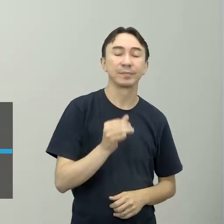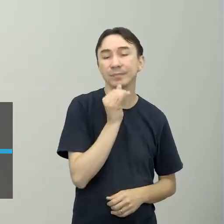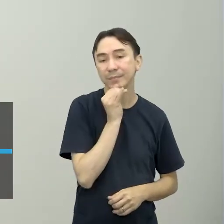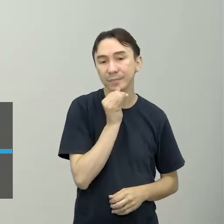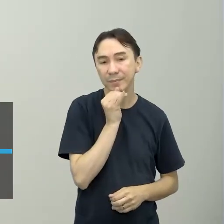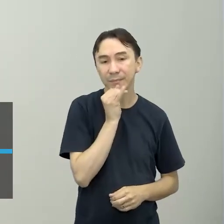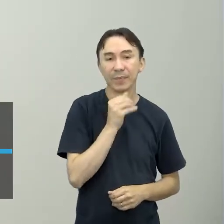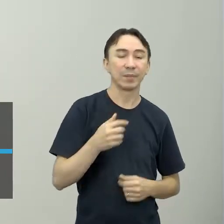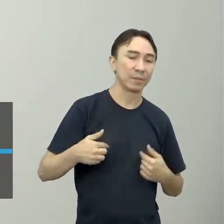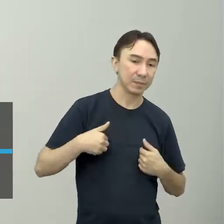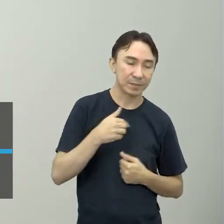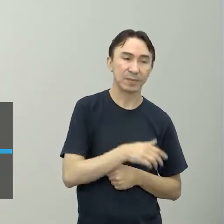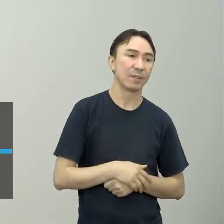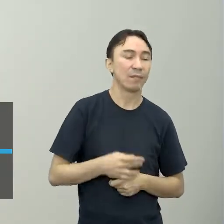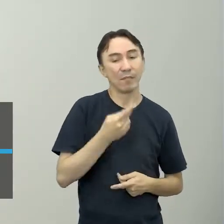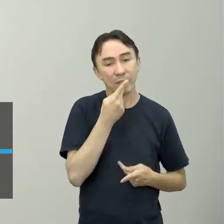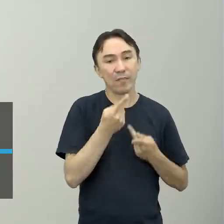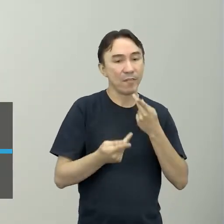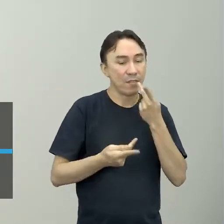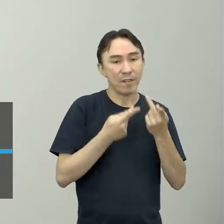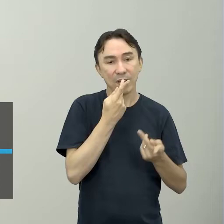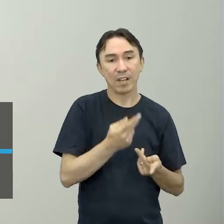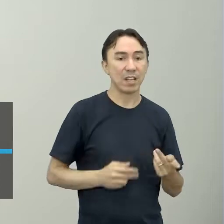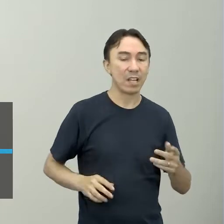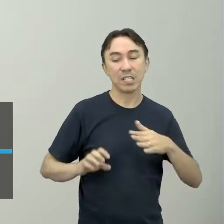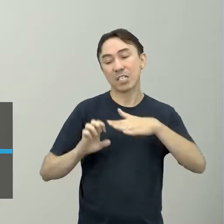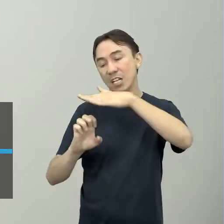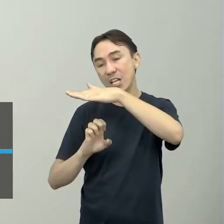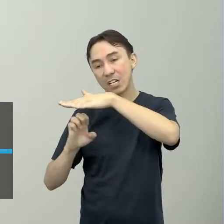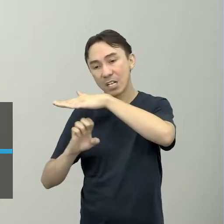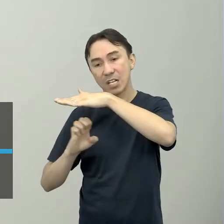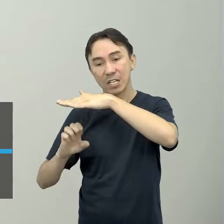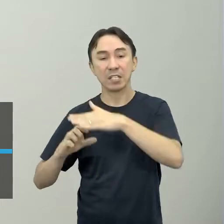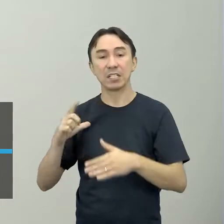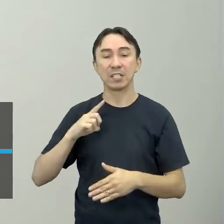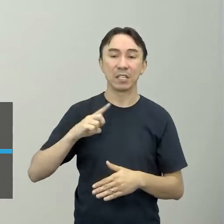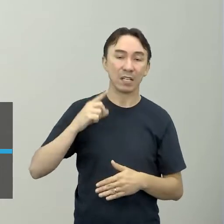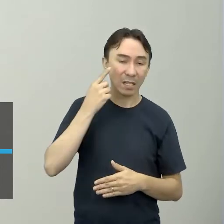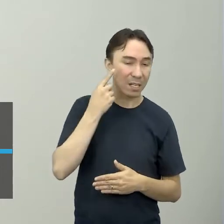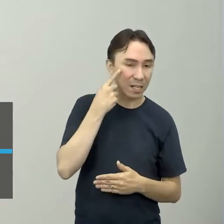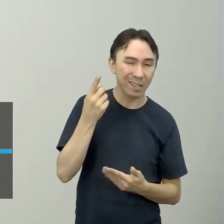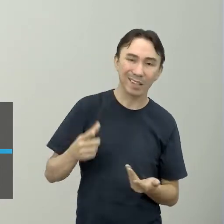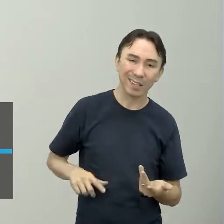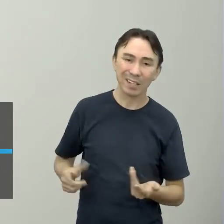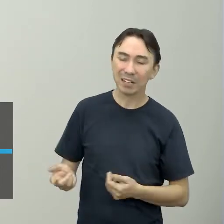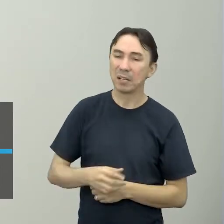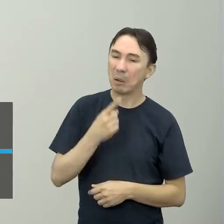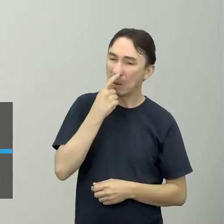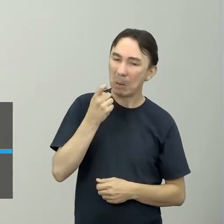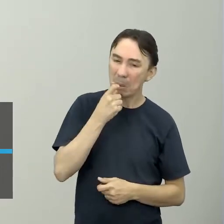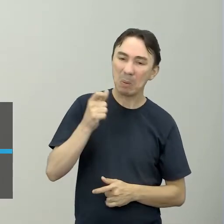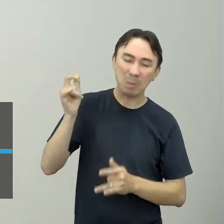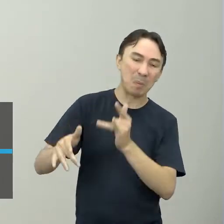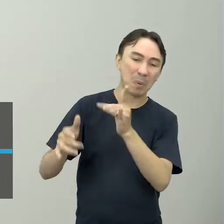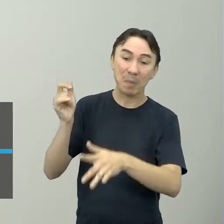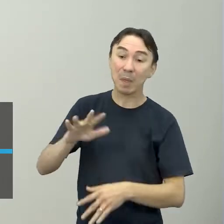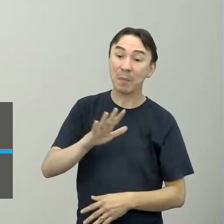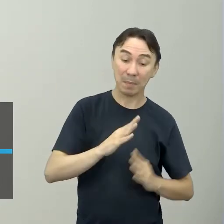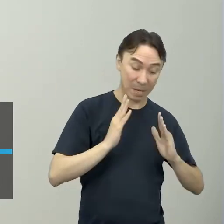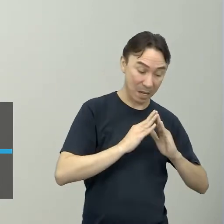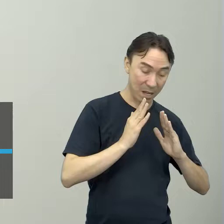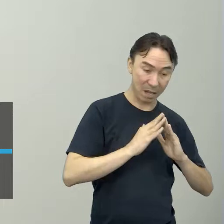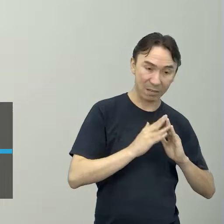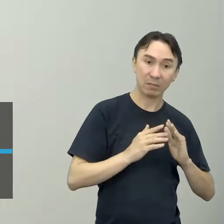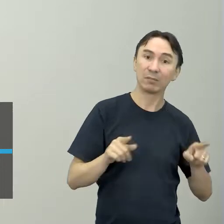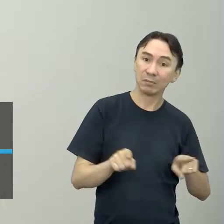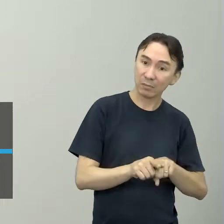assim, mas as empresas descartam muito lixo. Na minha casa eu estou jogando toneladas de lixo fora, né? Então a gente primeiro tem que